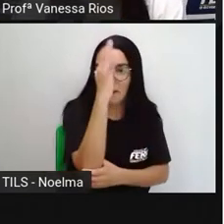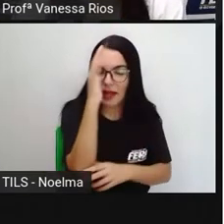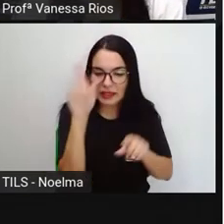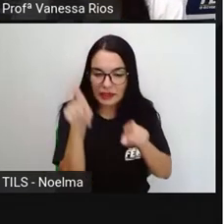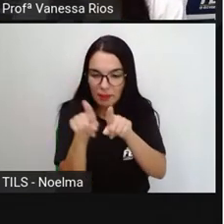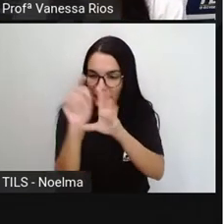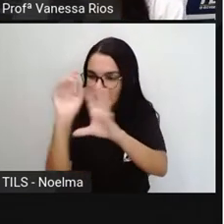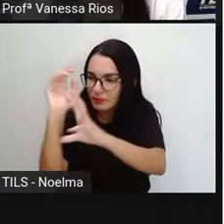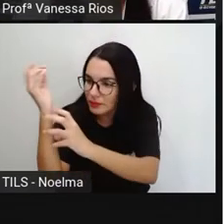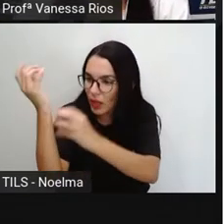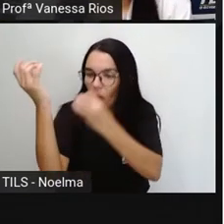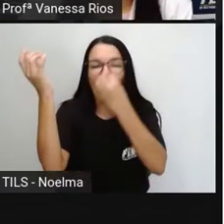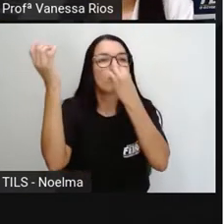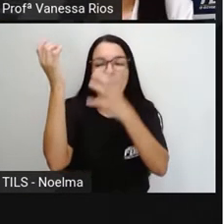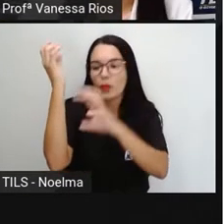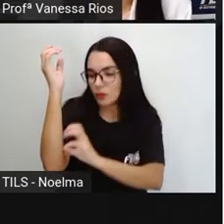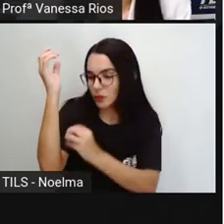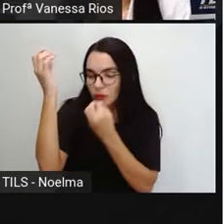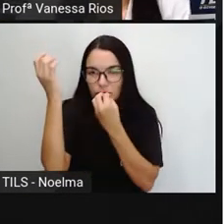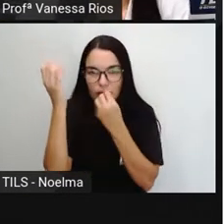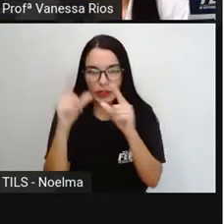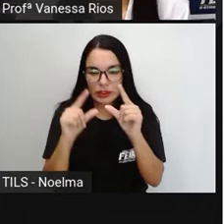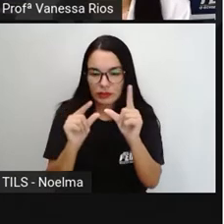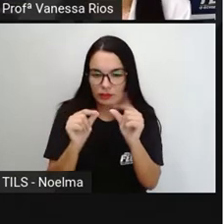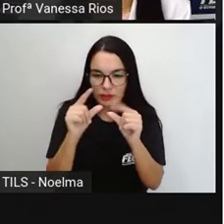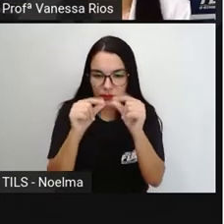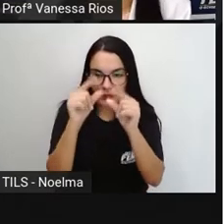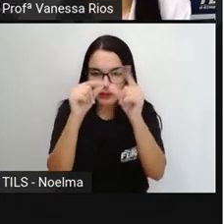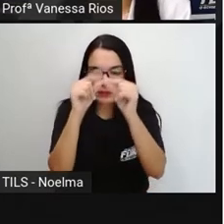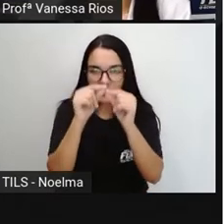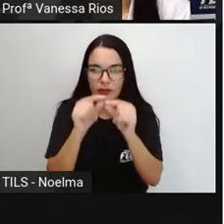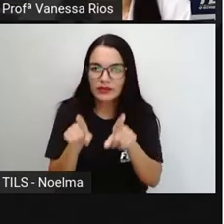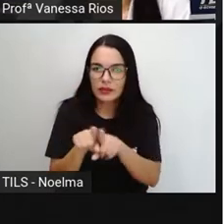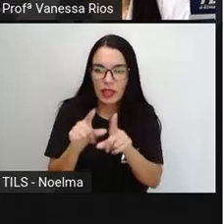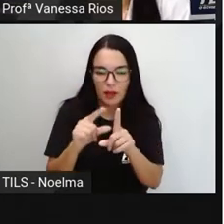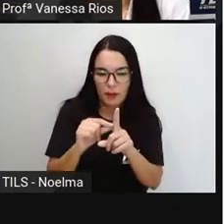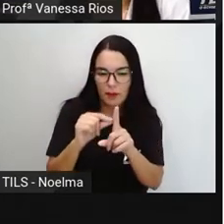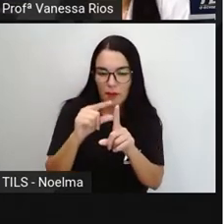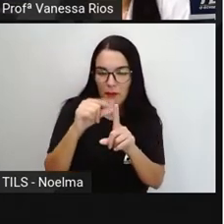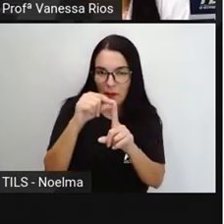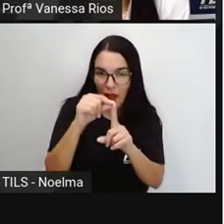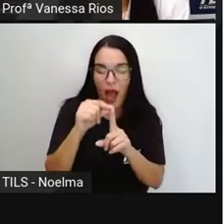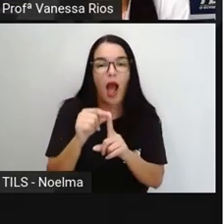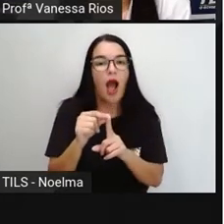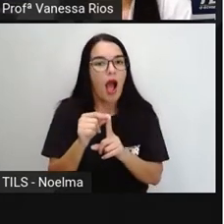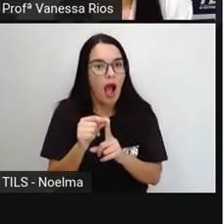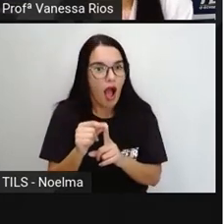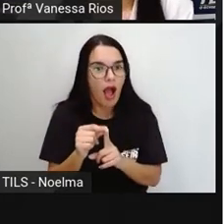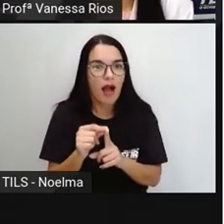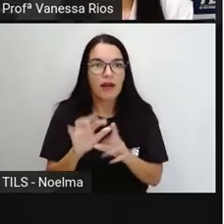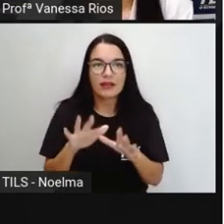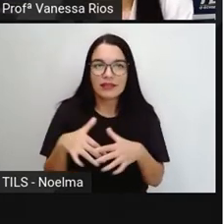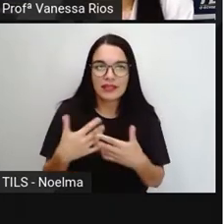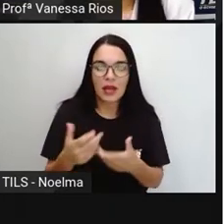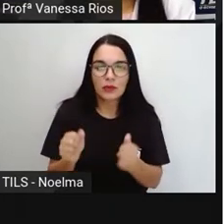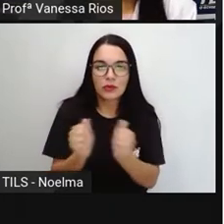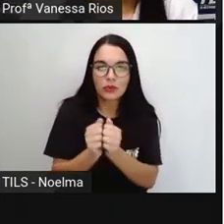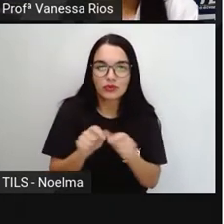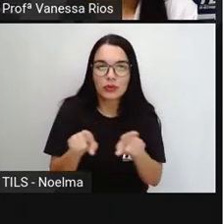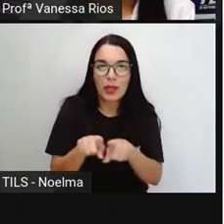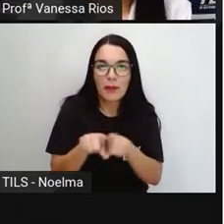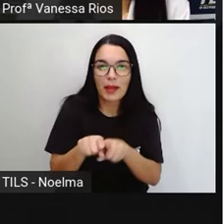seus próprios alimentos, e junto com a agricultura começam também a domesticar animais, a